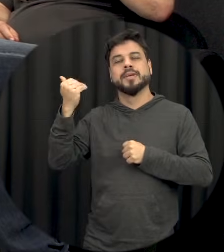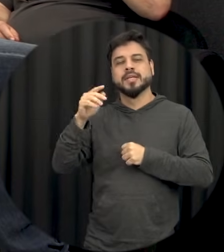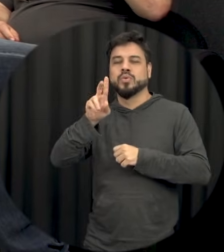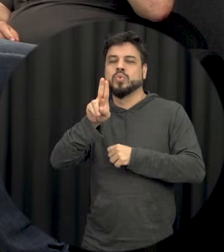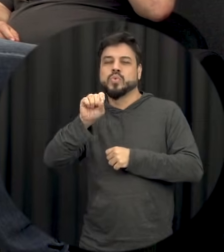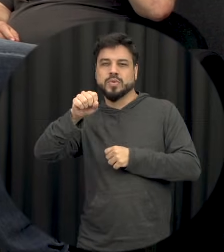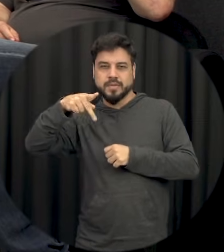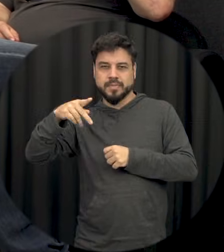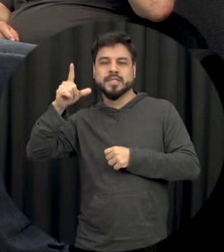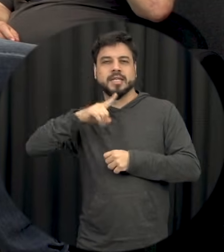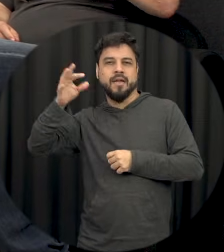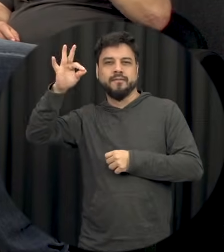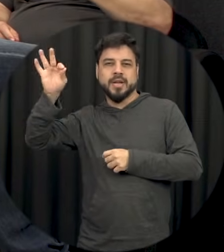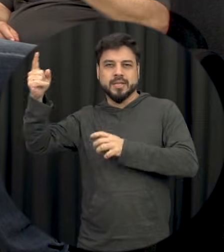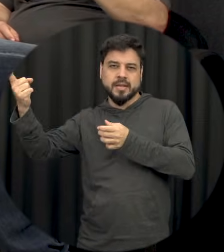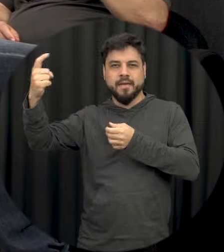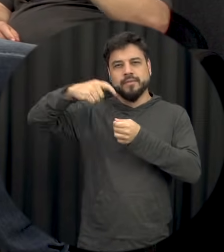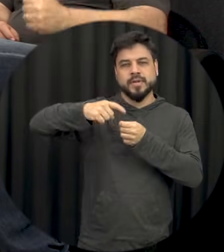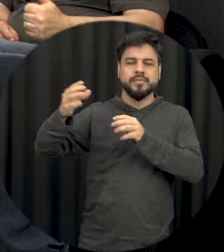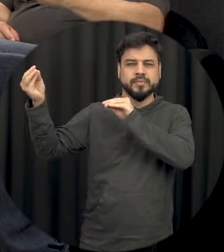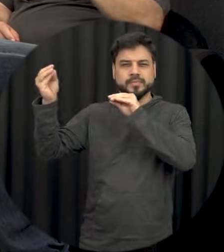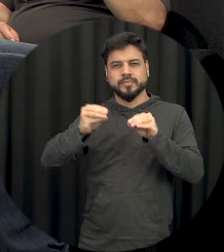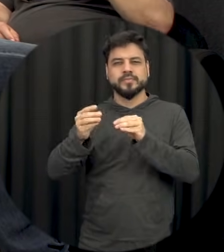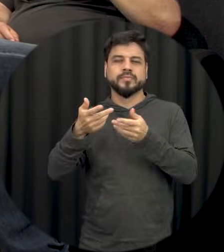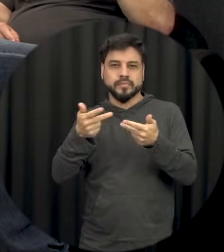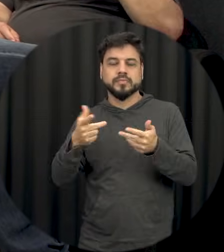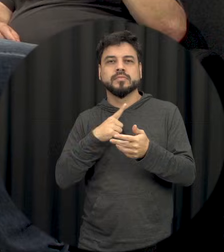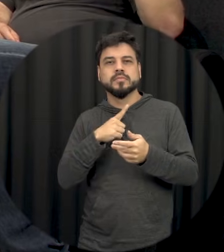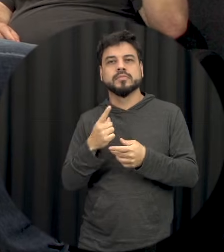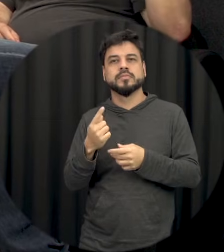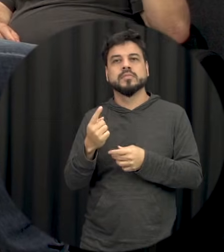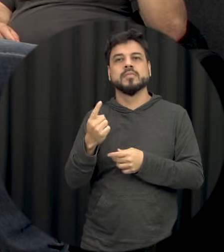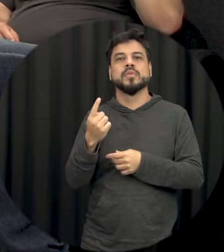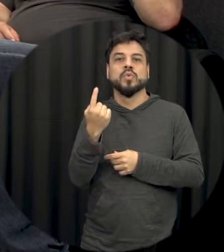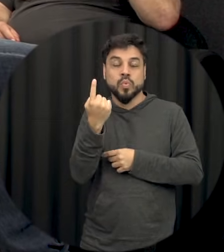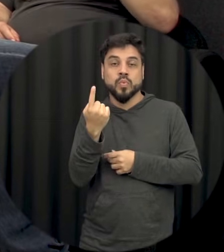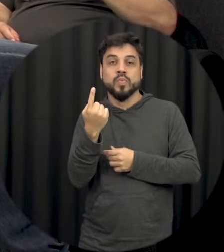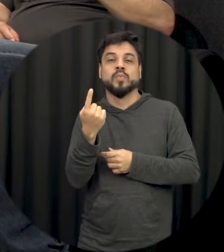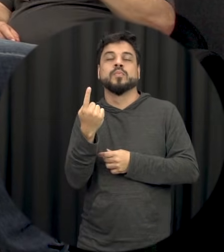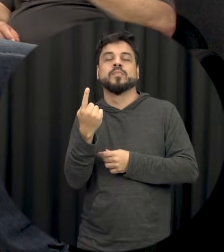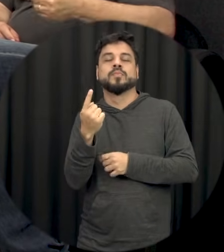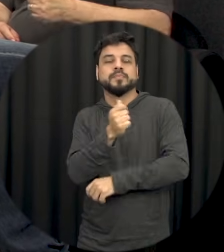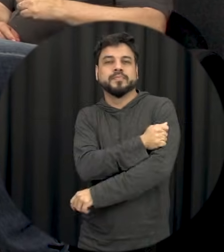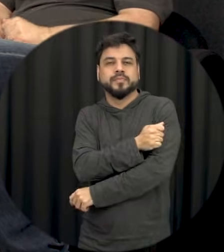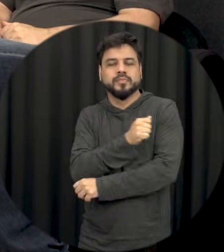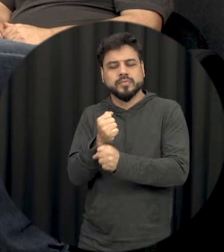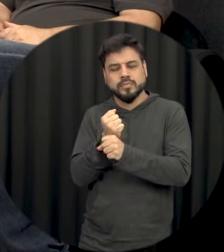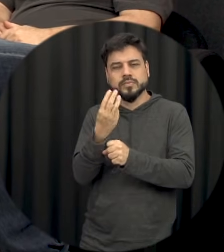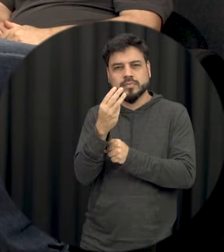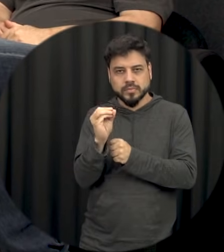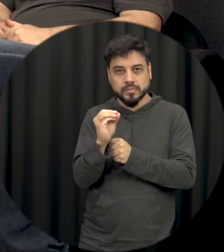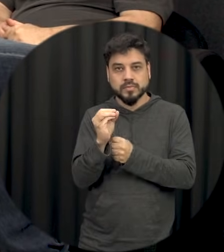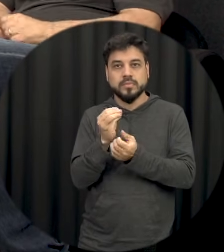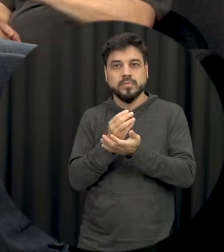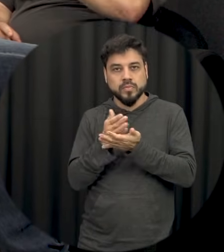sim, o Pierre Monbeig, né? Foi uma aluna da Pierre Monbeig nos anos 30,